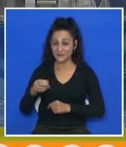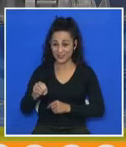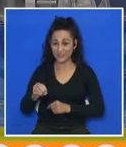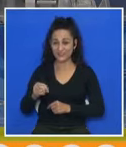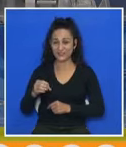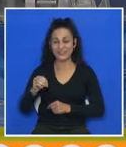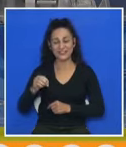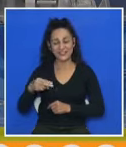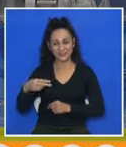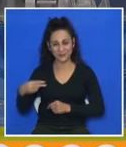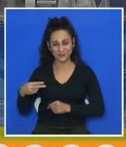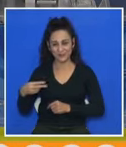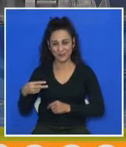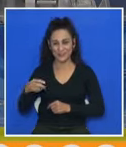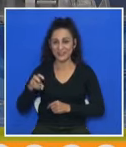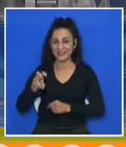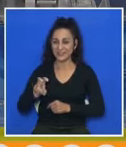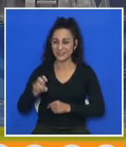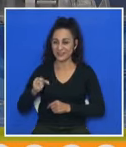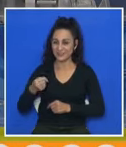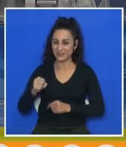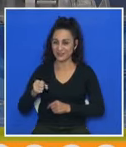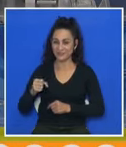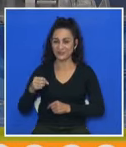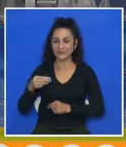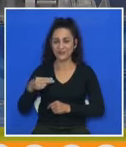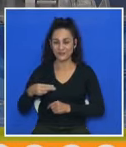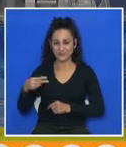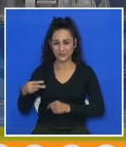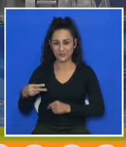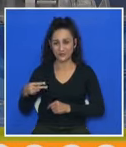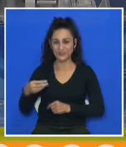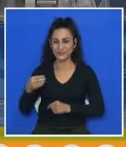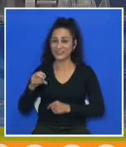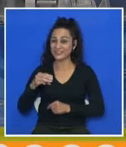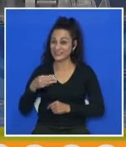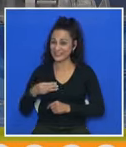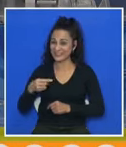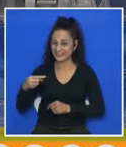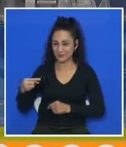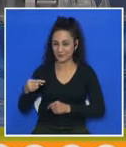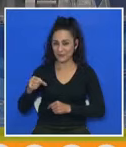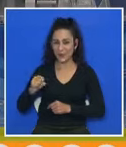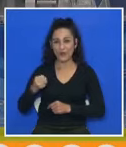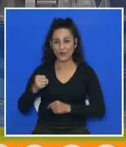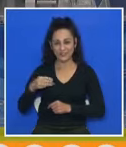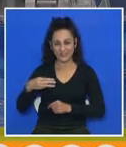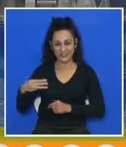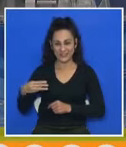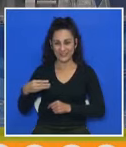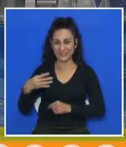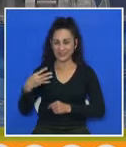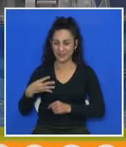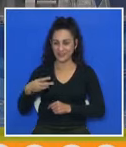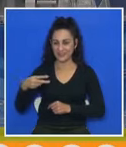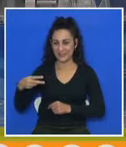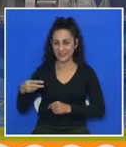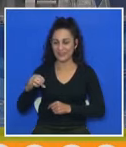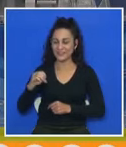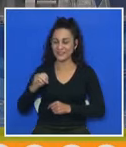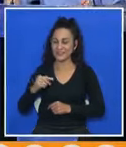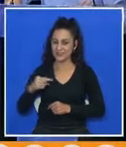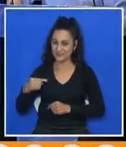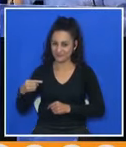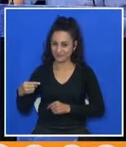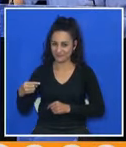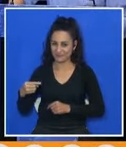20, 02, 58, 22, 31, 83, 42 e